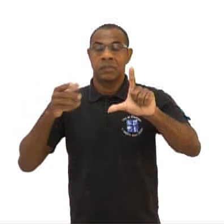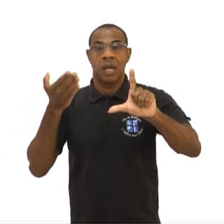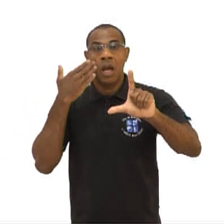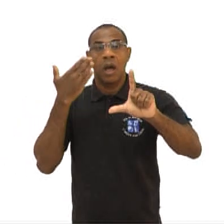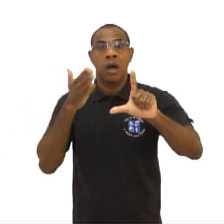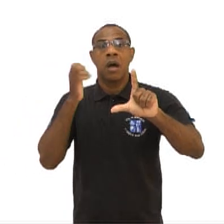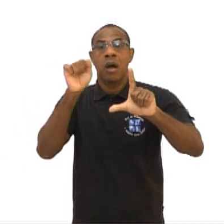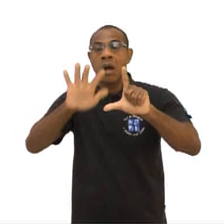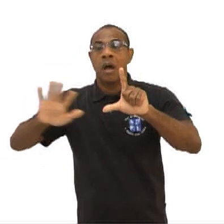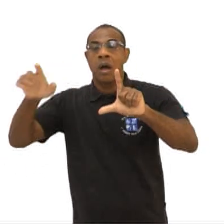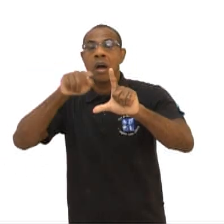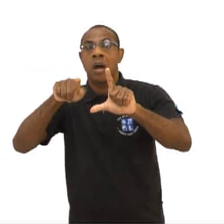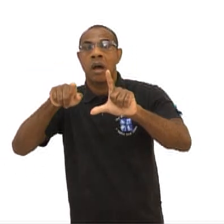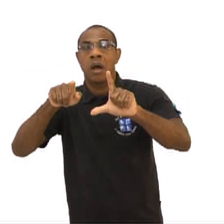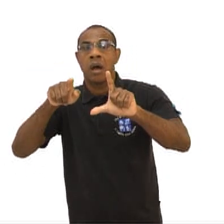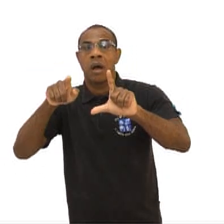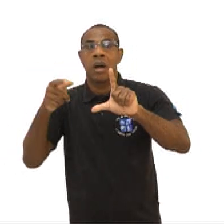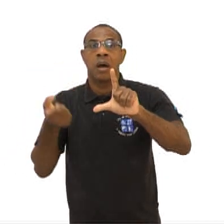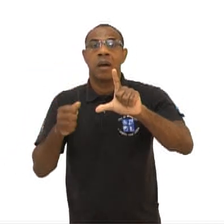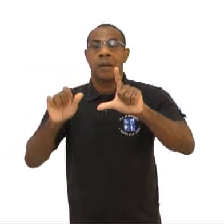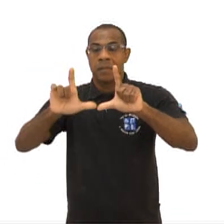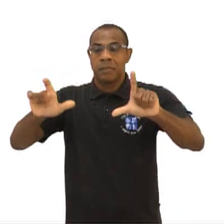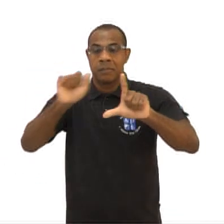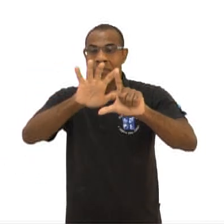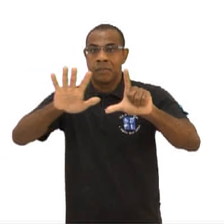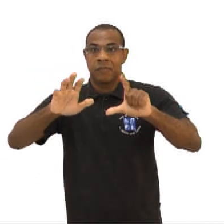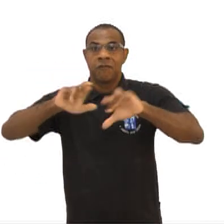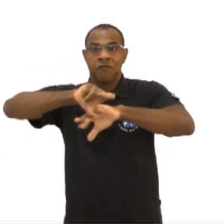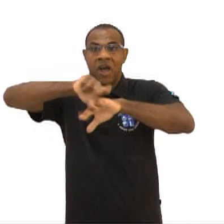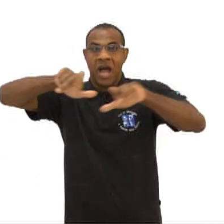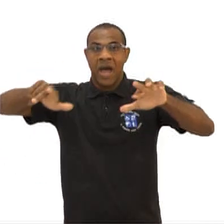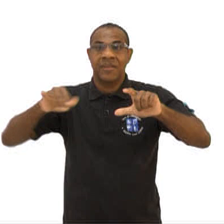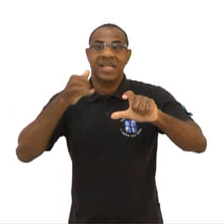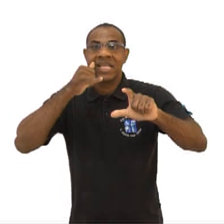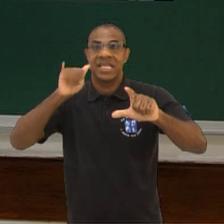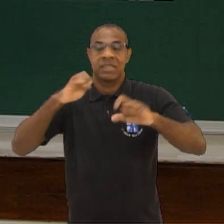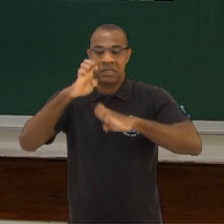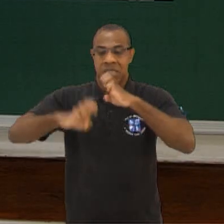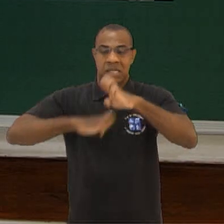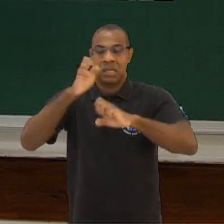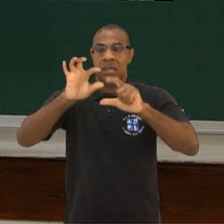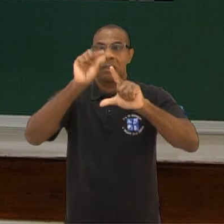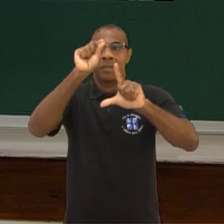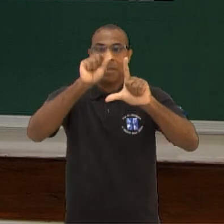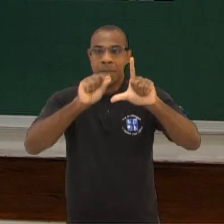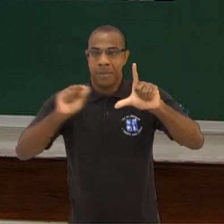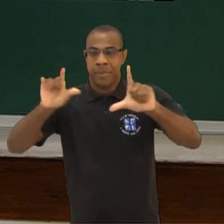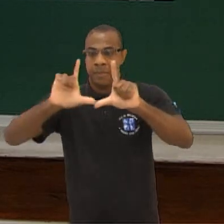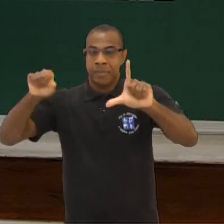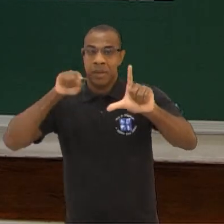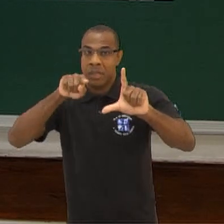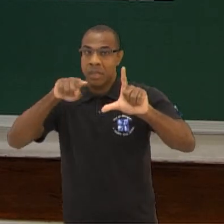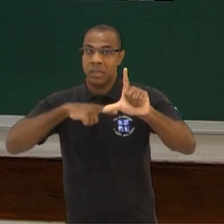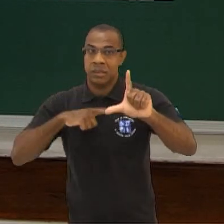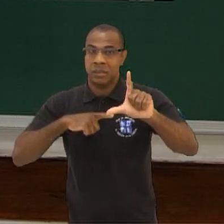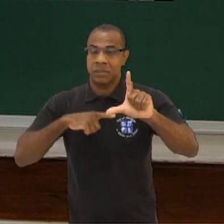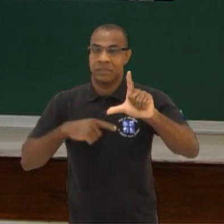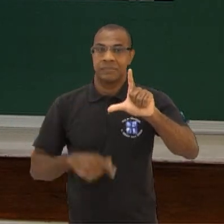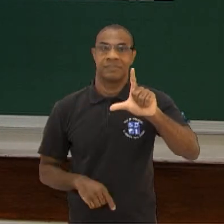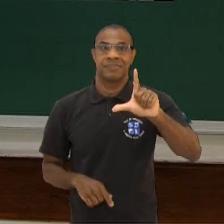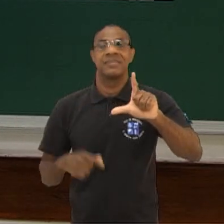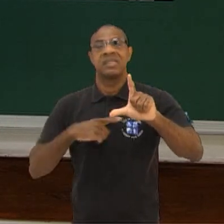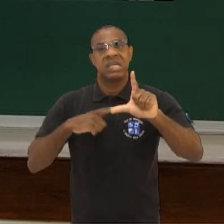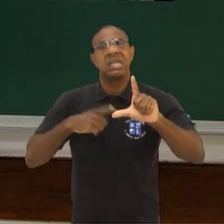de um feixe de gás elétrons, um plasma de elétrons, né? Você tem, por exemplo, um plasma de elétrons nas suas lâmpadas em